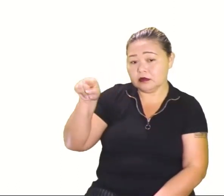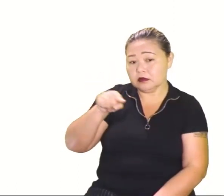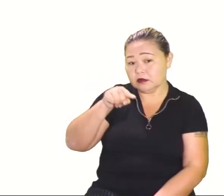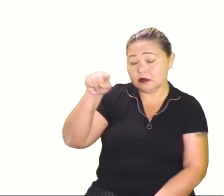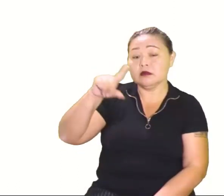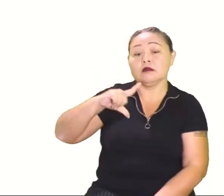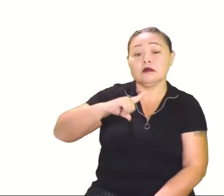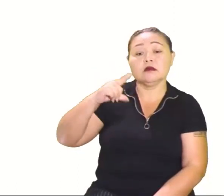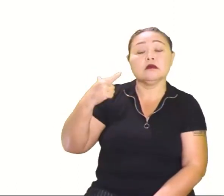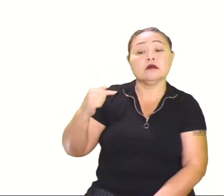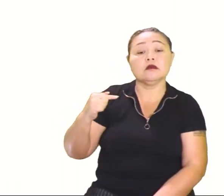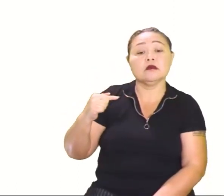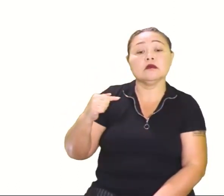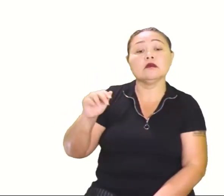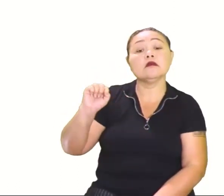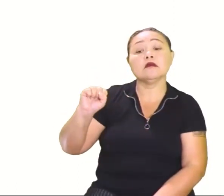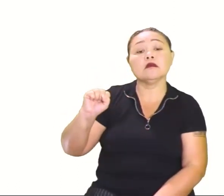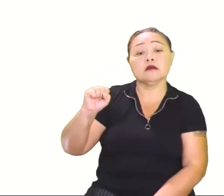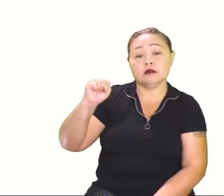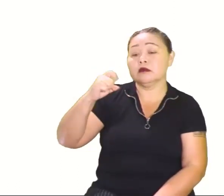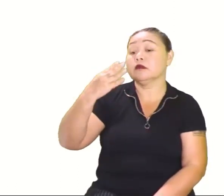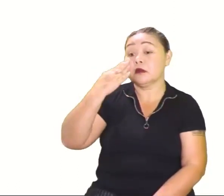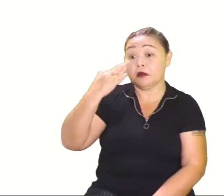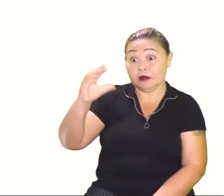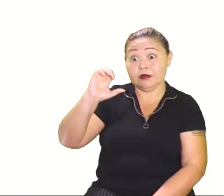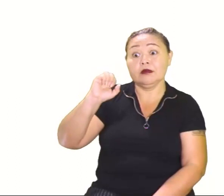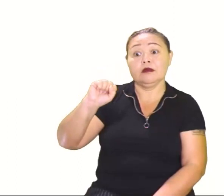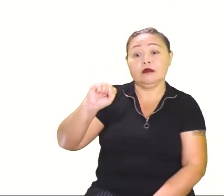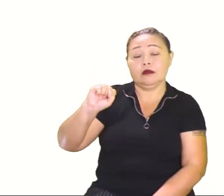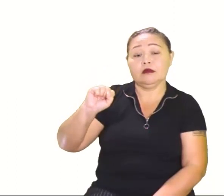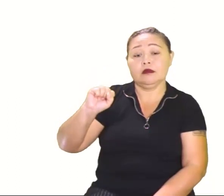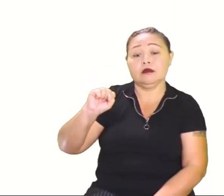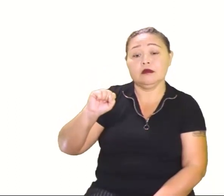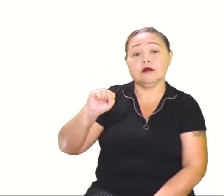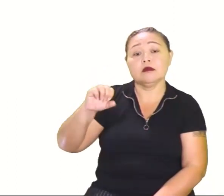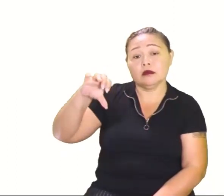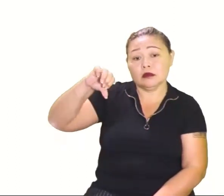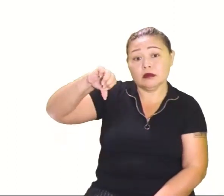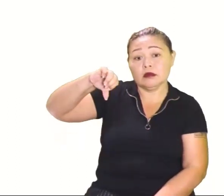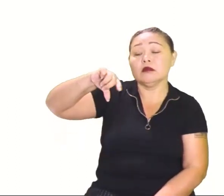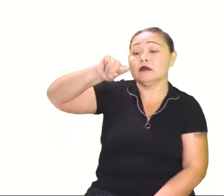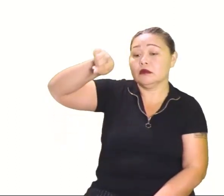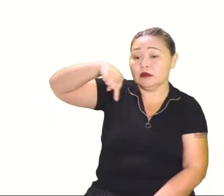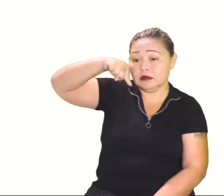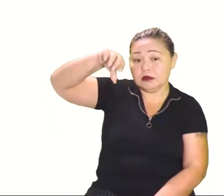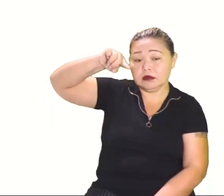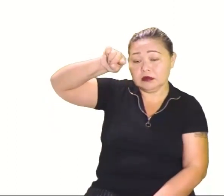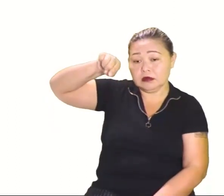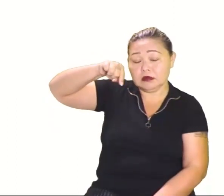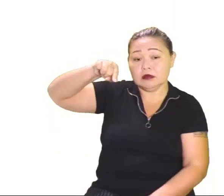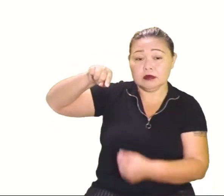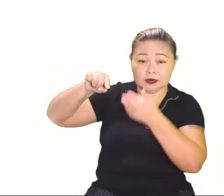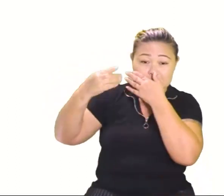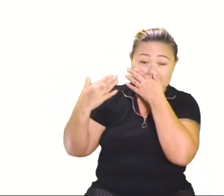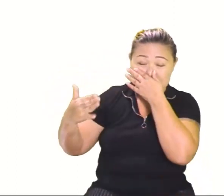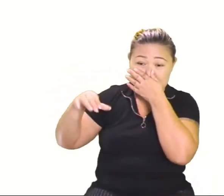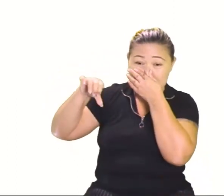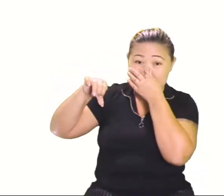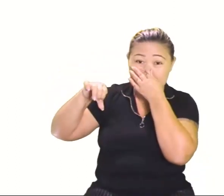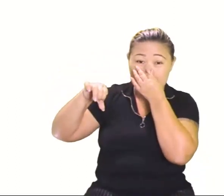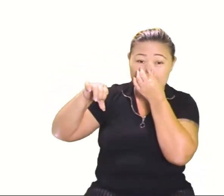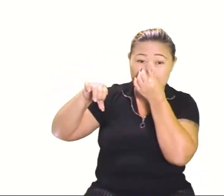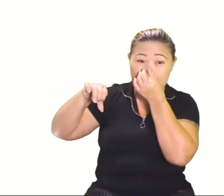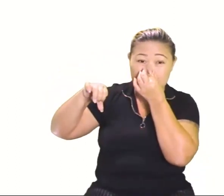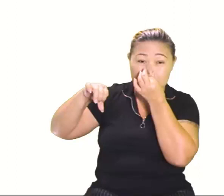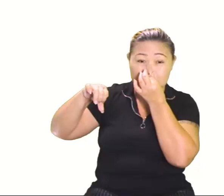para baixo, mas temos o 7. O 8, o 8 tá bem, né? O 8. E o 9? O 9 aí. Aí. O